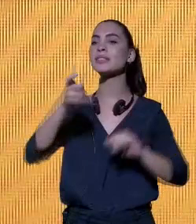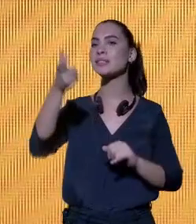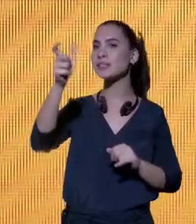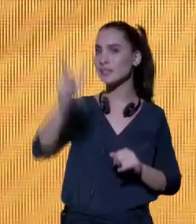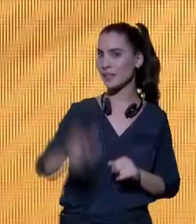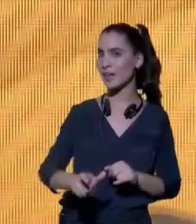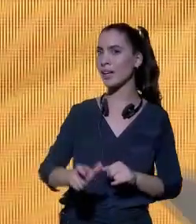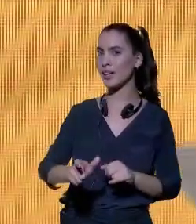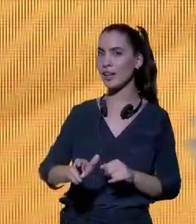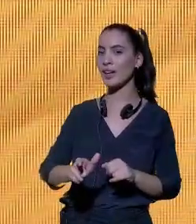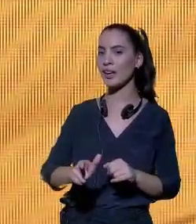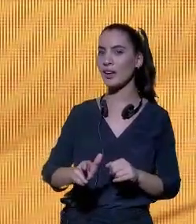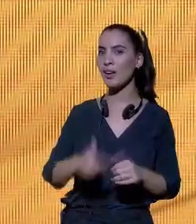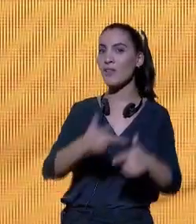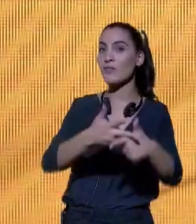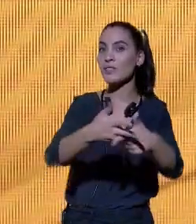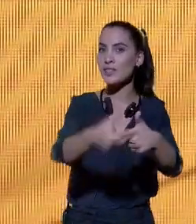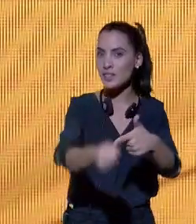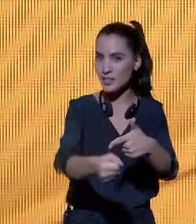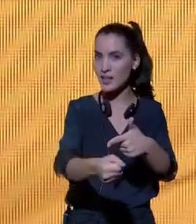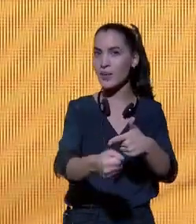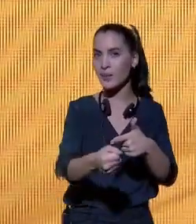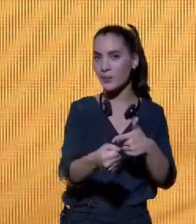os ganhadores